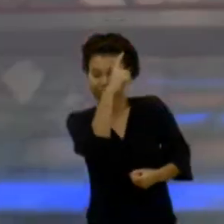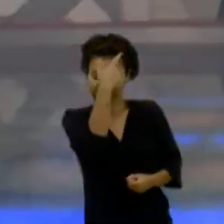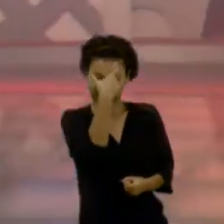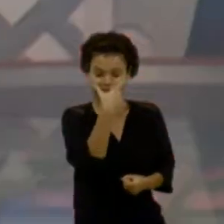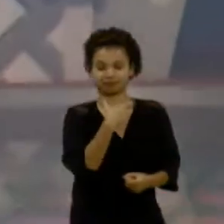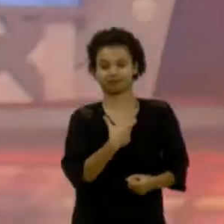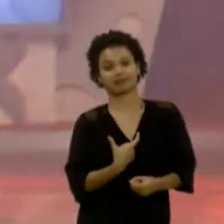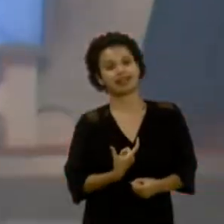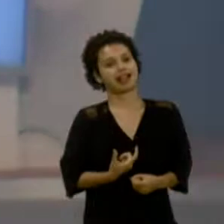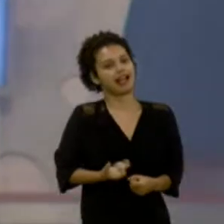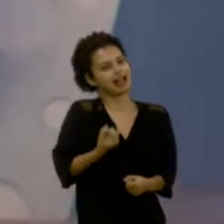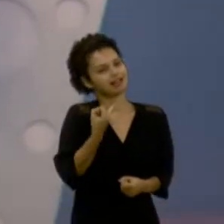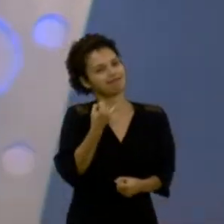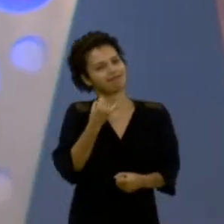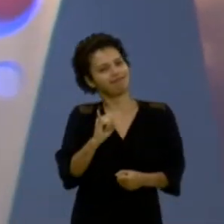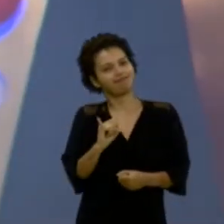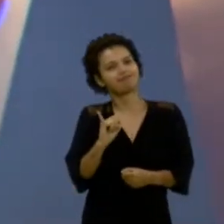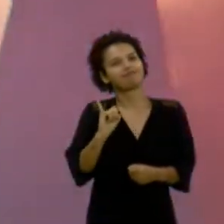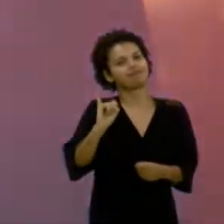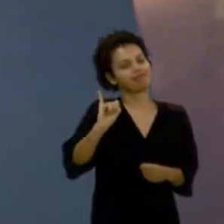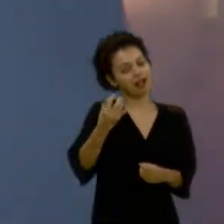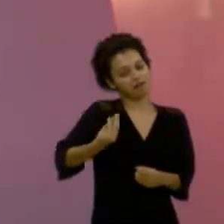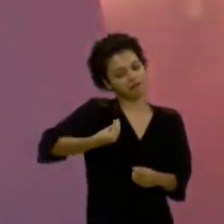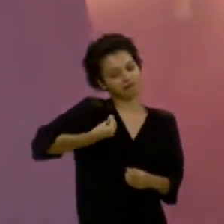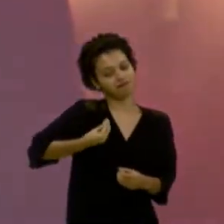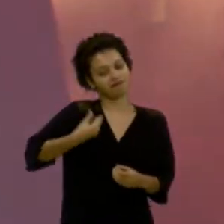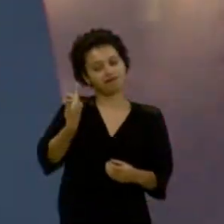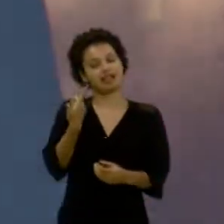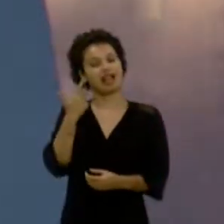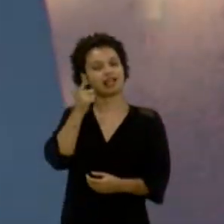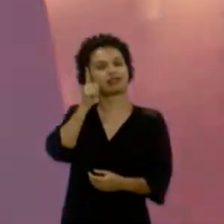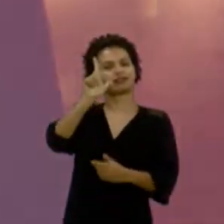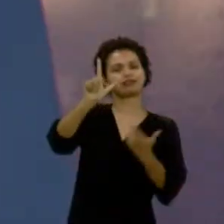na briga, é pra ganhar.